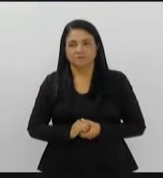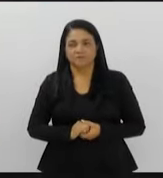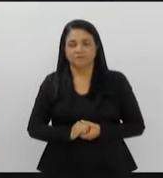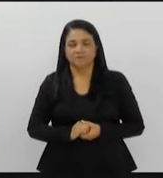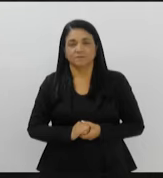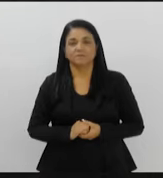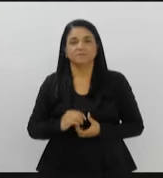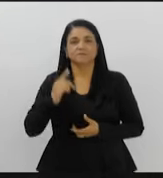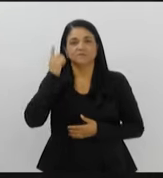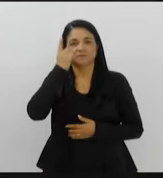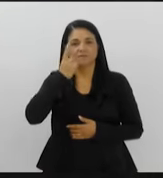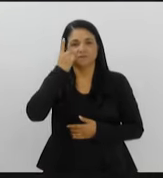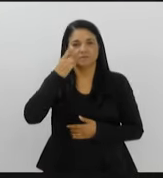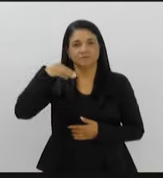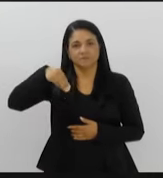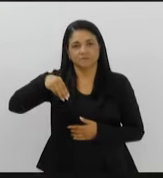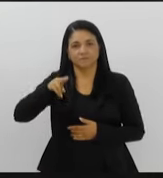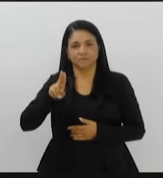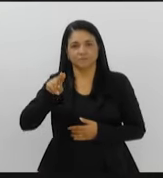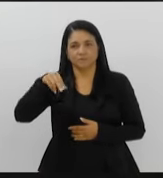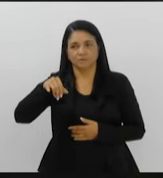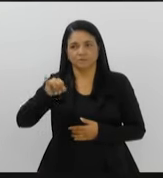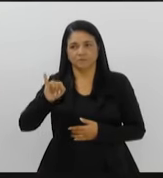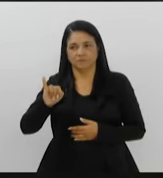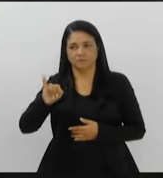Nosso nobre deputado Muni Neto.